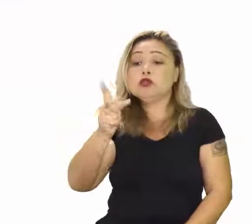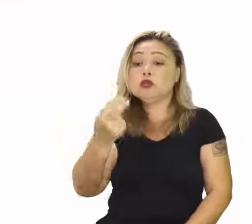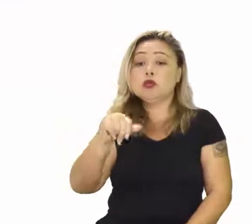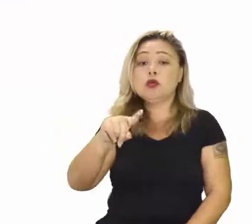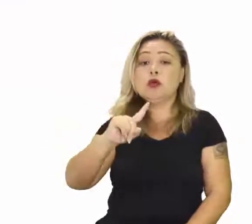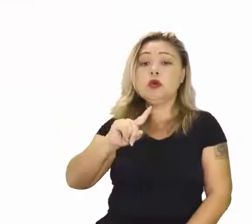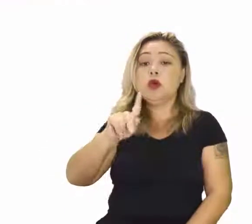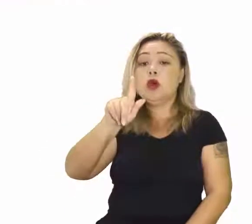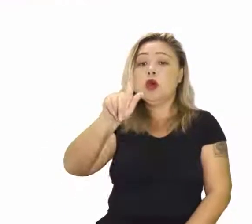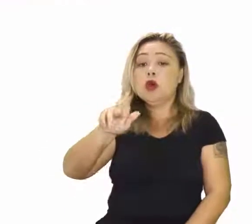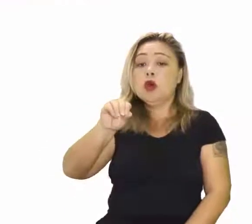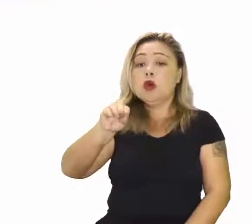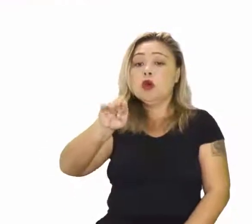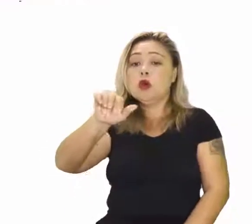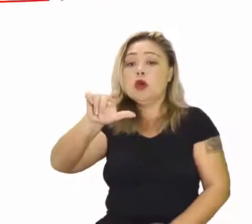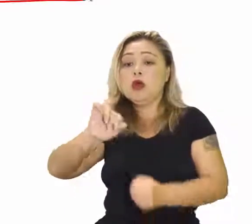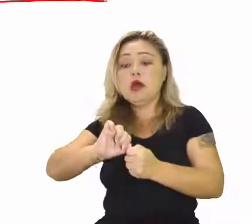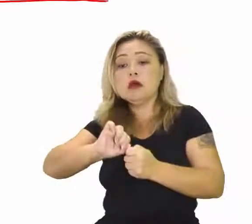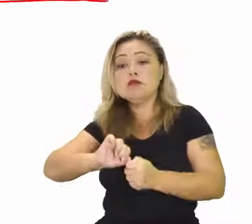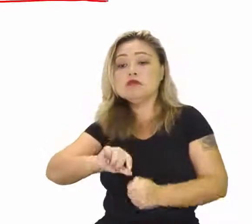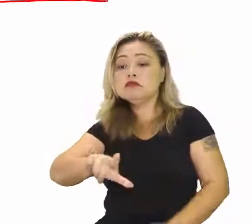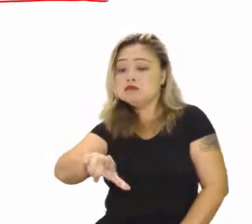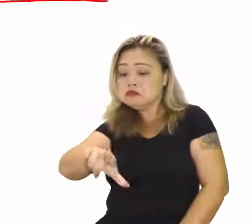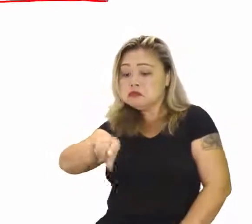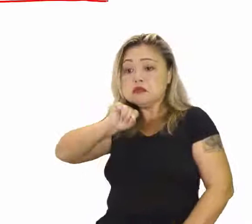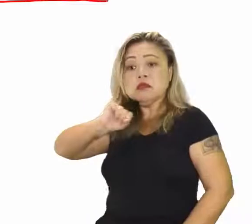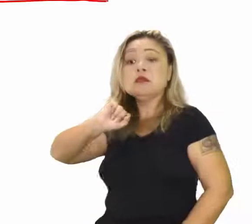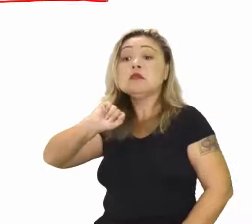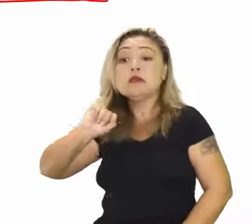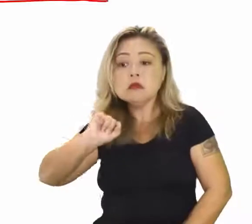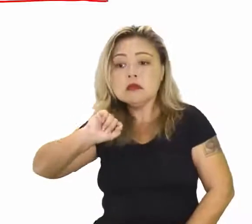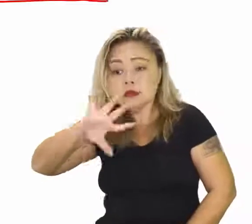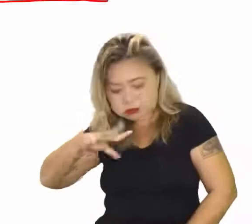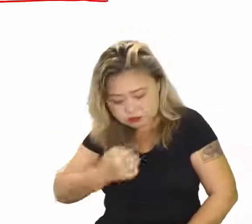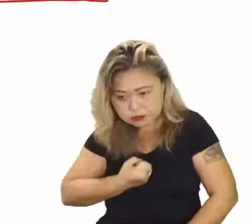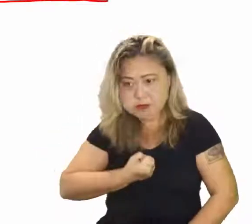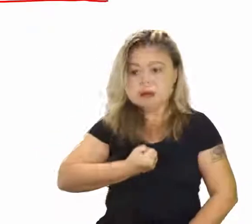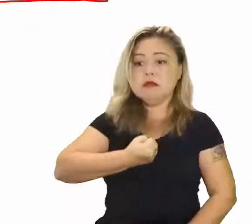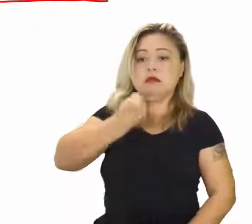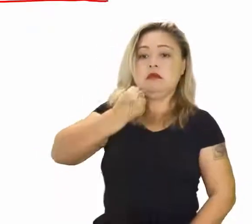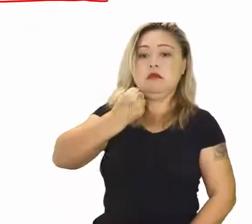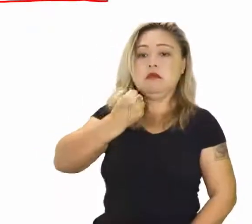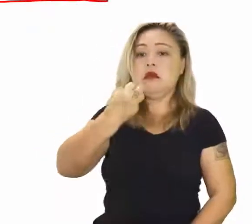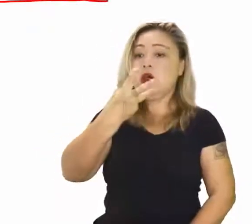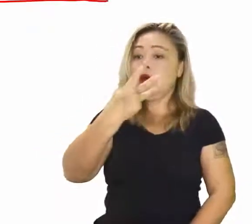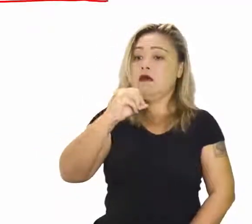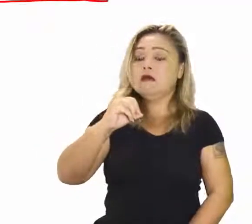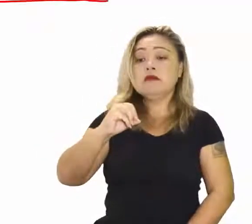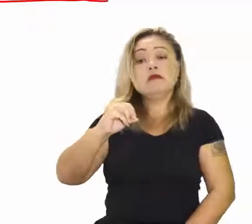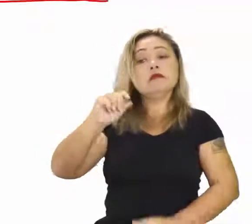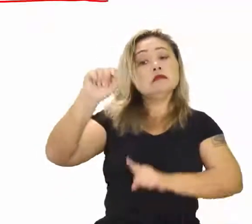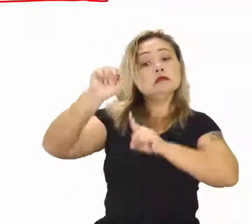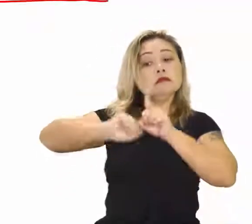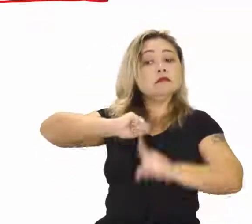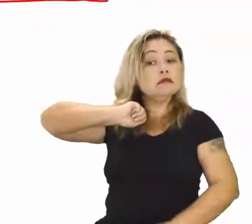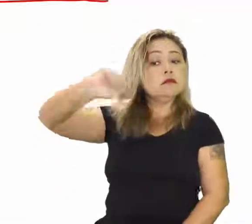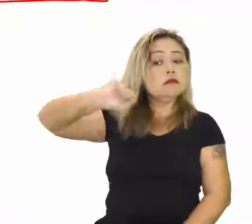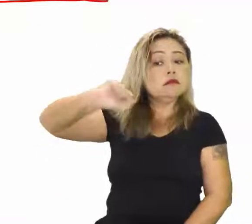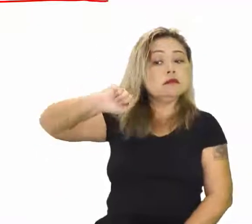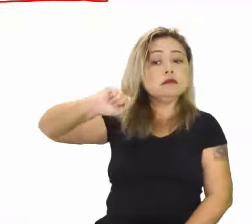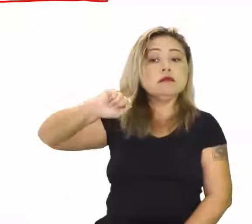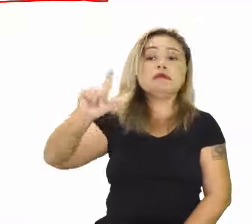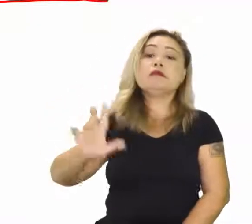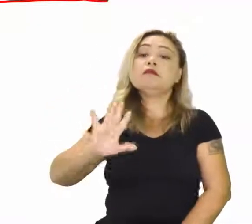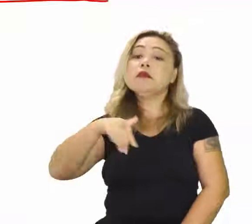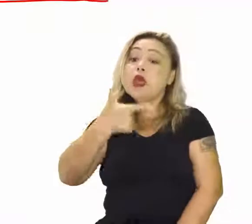cometer suicídio em 30 de abril. Então eles viram, 25 de abril. 25 de abril,